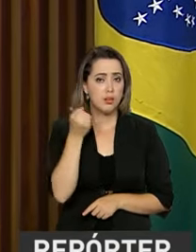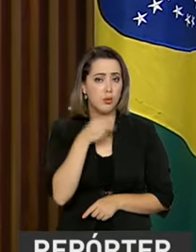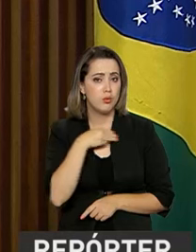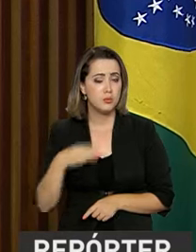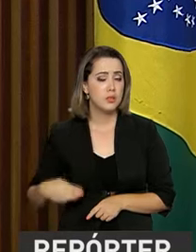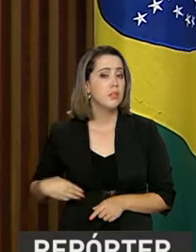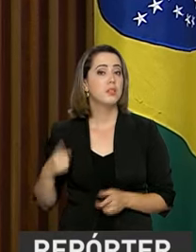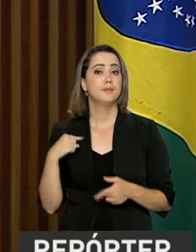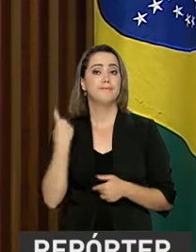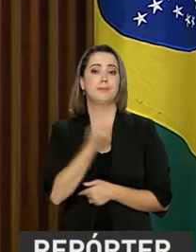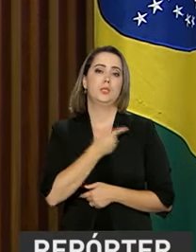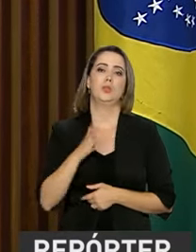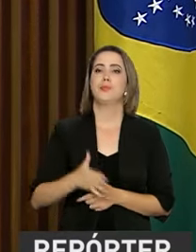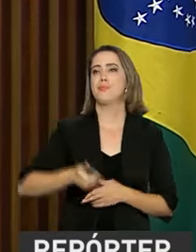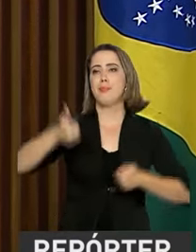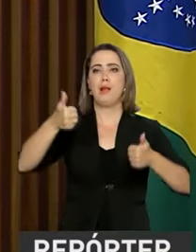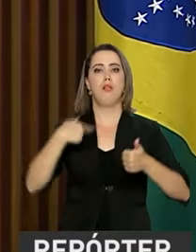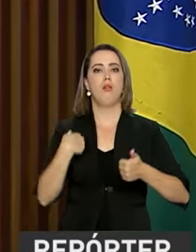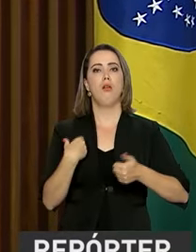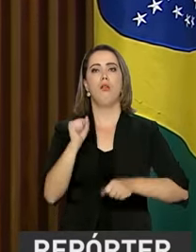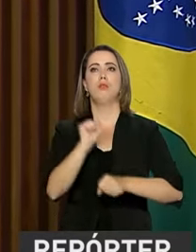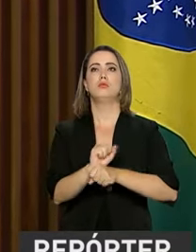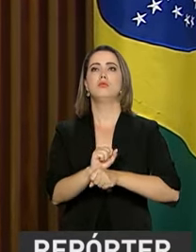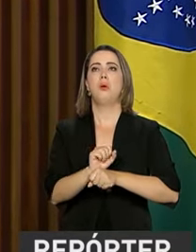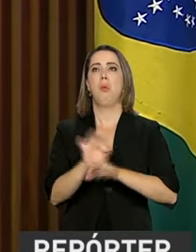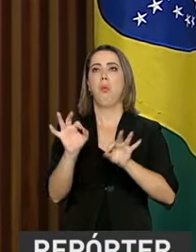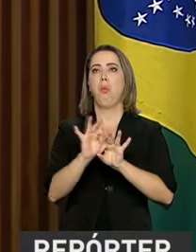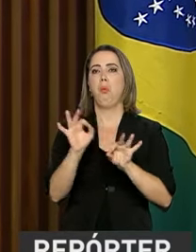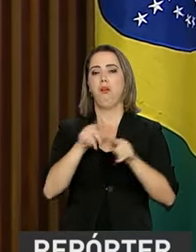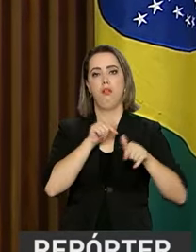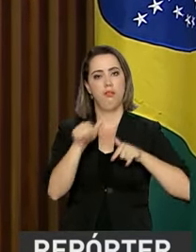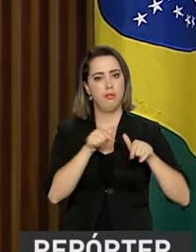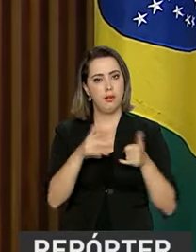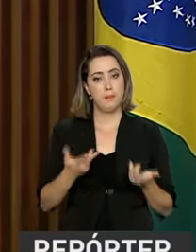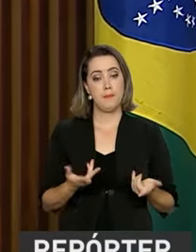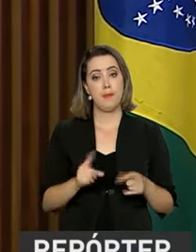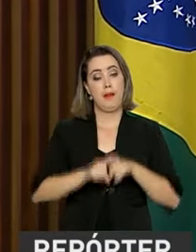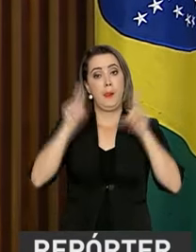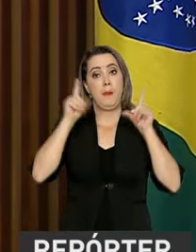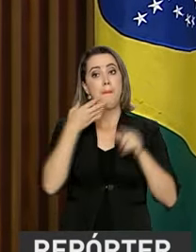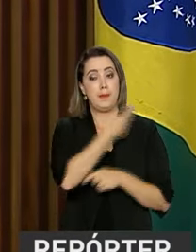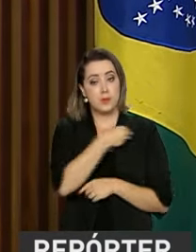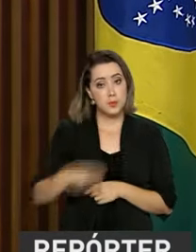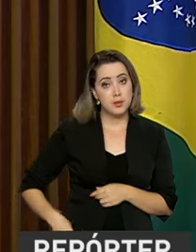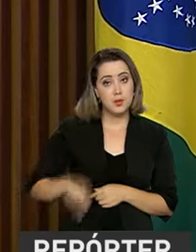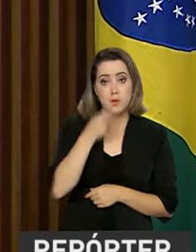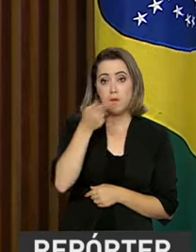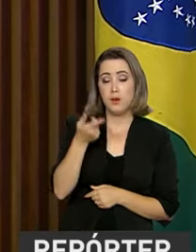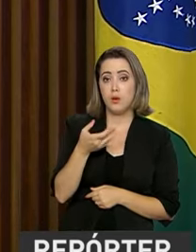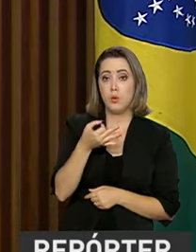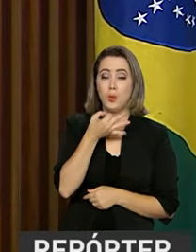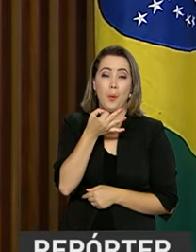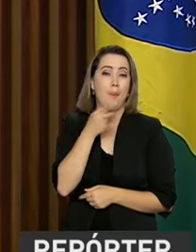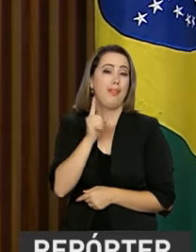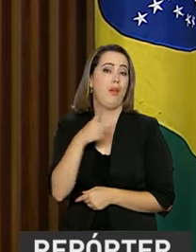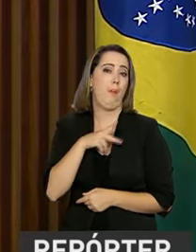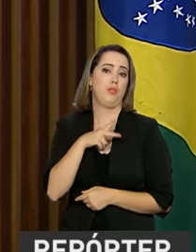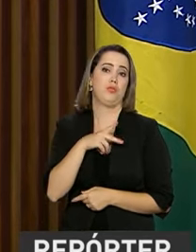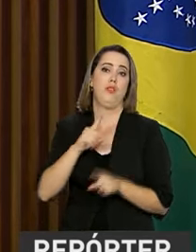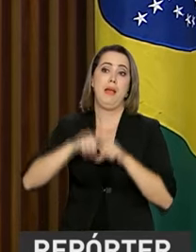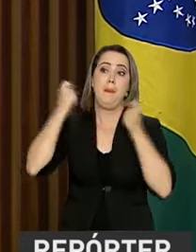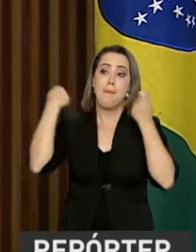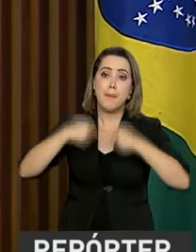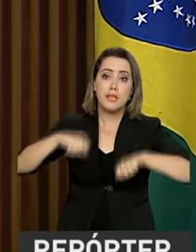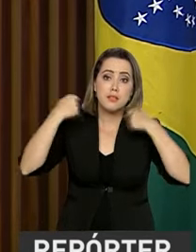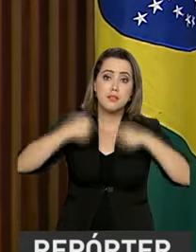eh para nós seria muito mais confortável não fazer absolutamente nada disso mas o mereles dizia que não é opinião é uma necessidade